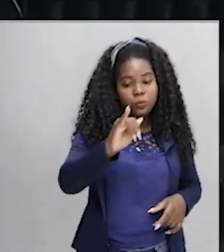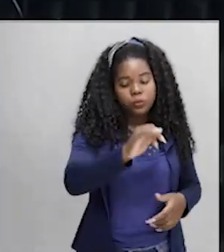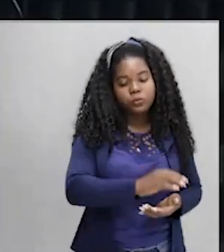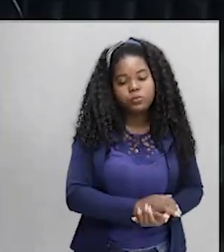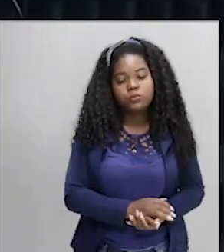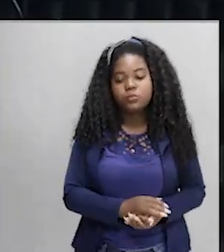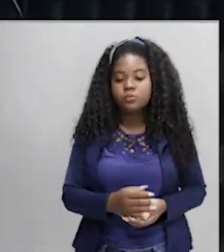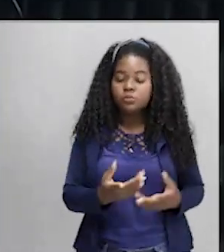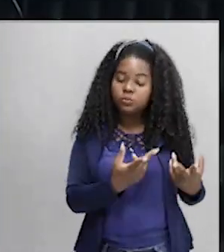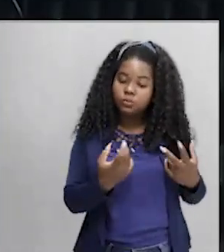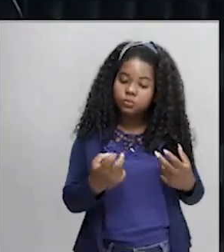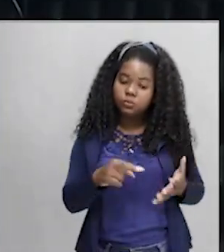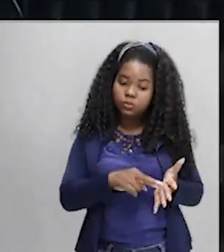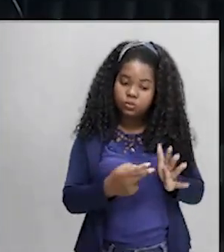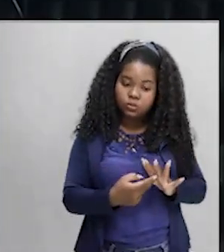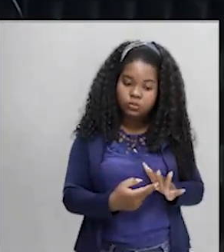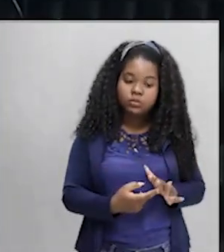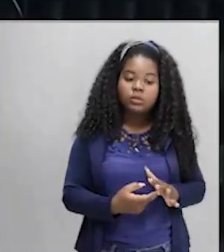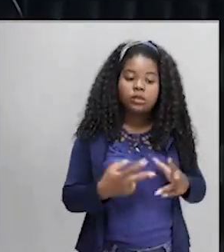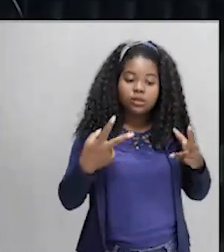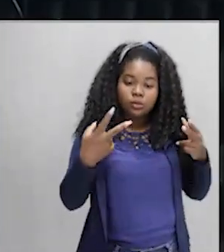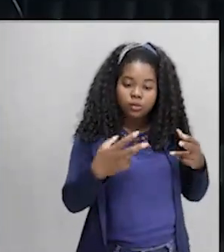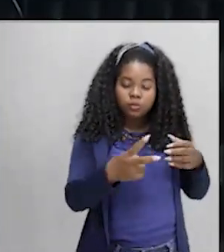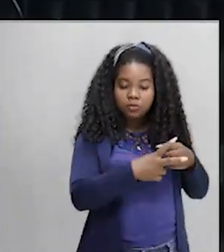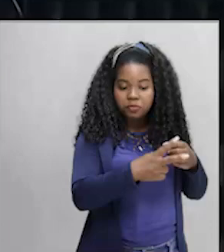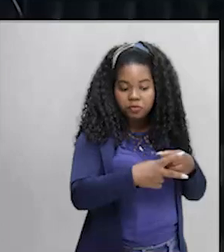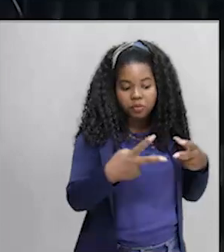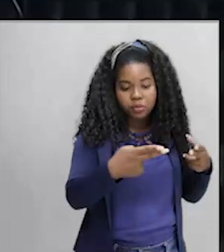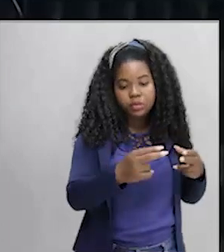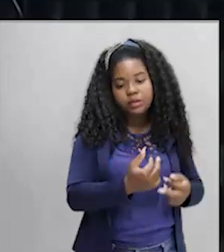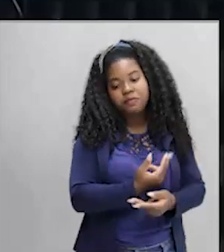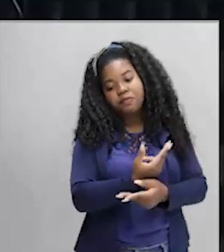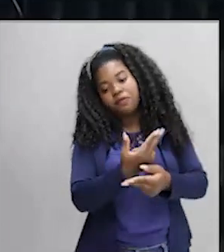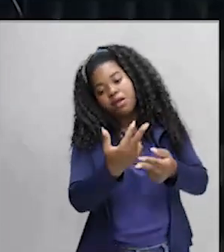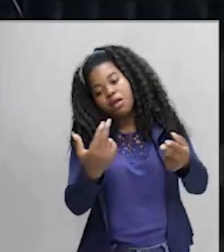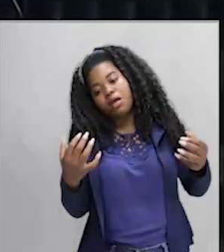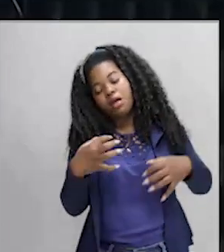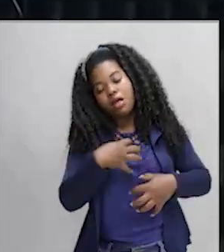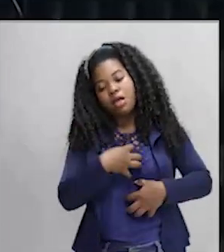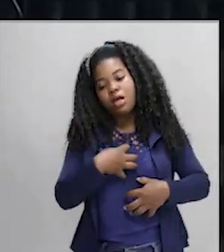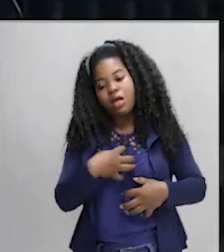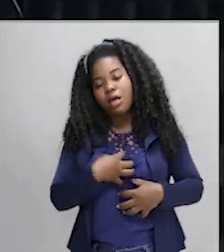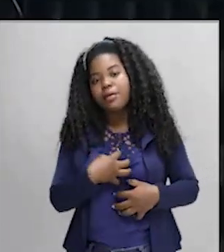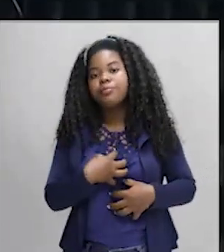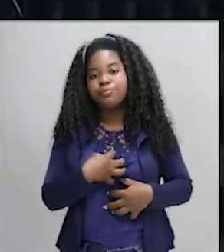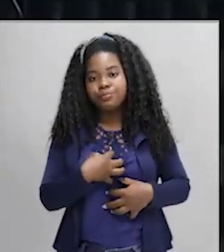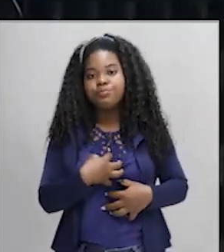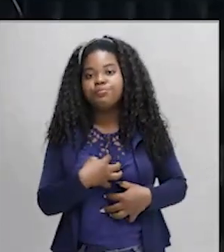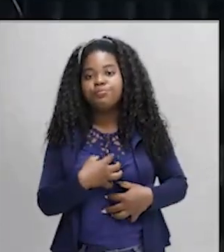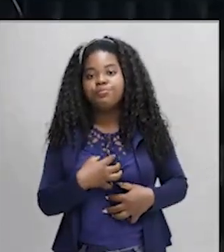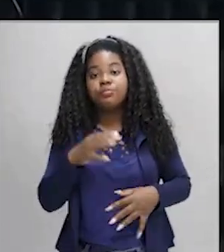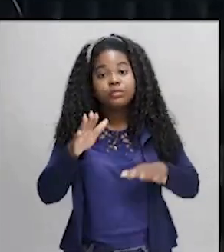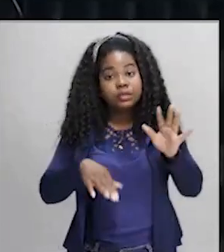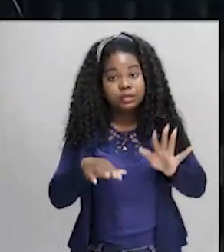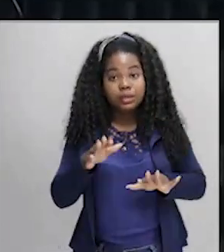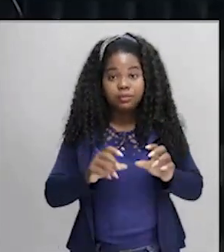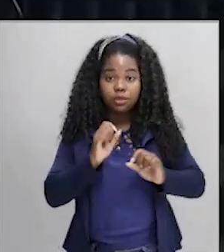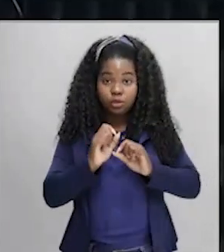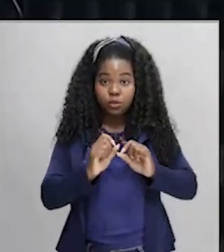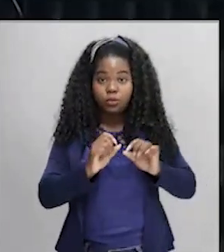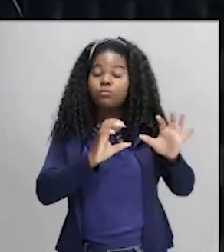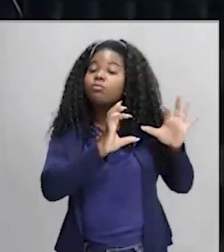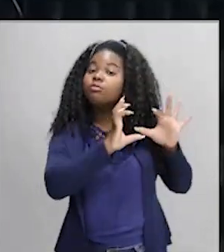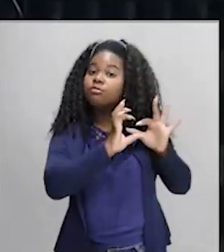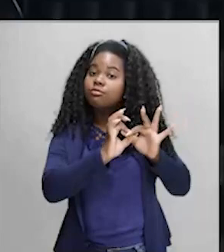por exemplo, que o mesmo verbo frasal pode ter múltiplos sentidos. E aí vai depender, de novo,